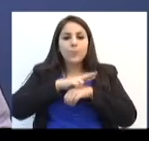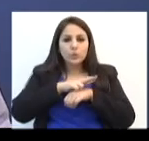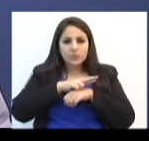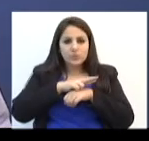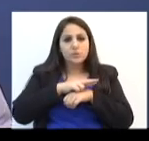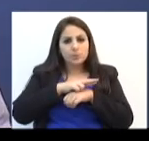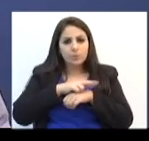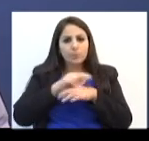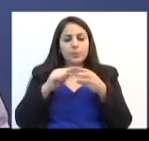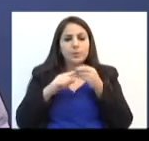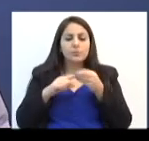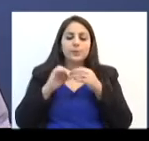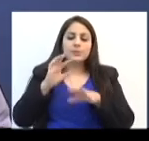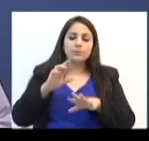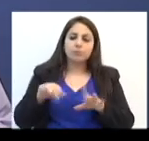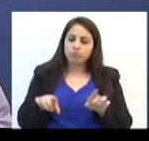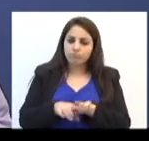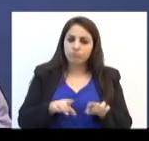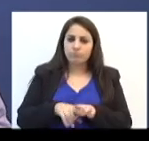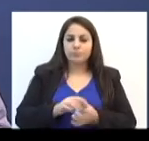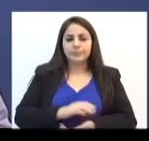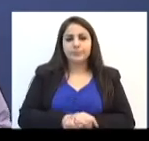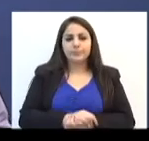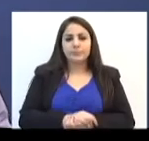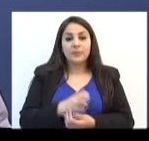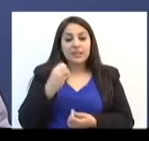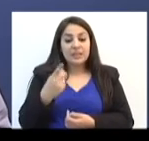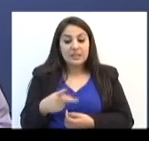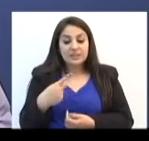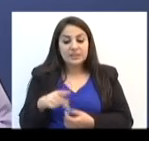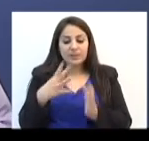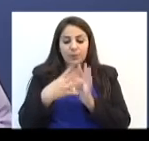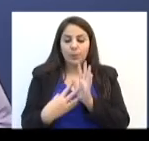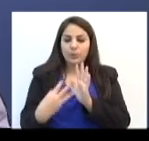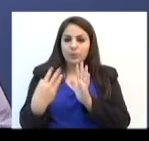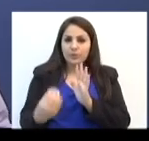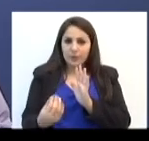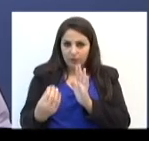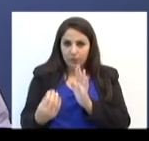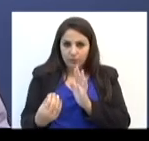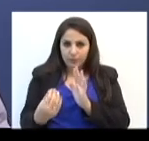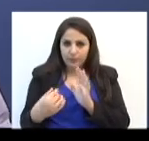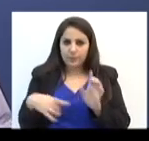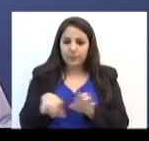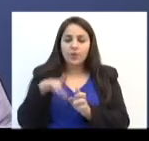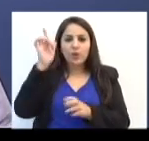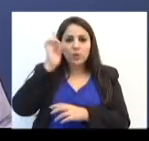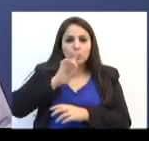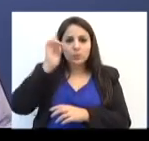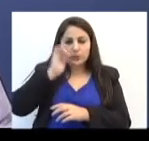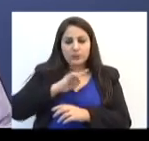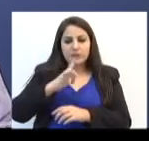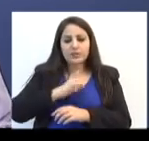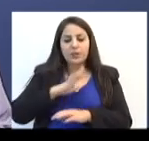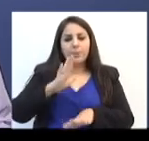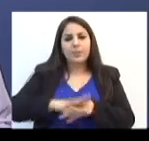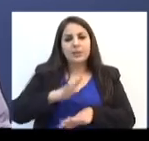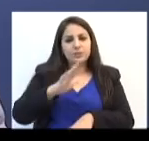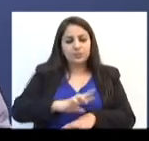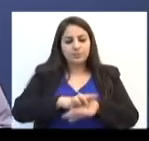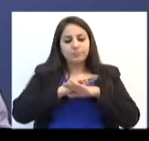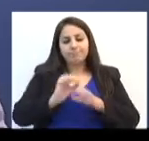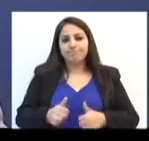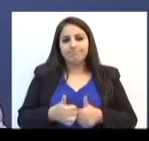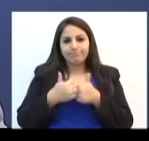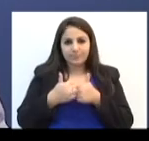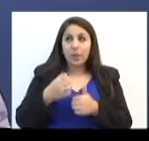intempéries, principalmente, e segurança. Então, provavelmente, esse modelo irá possibilitar uma segurança melhor,